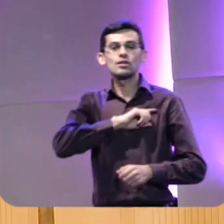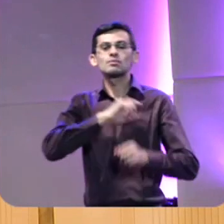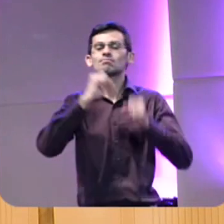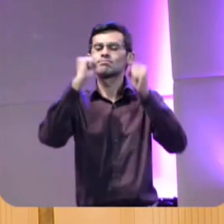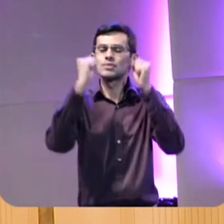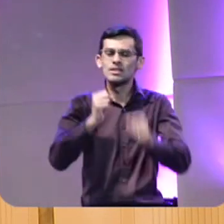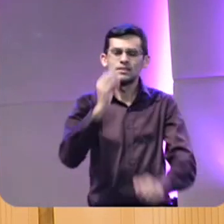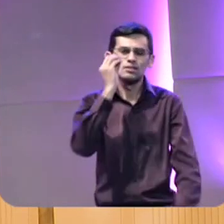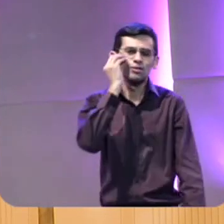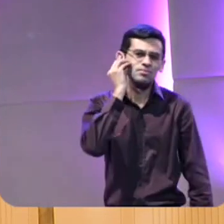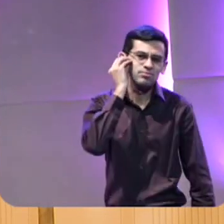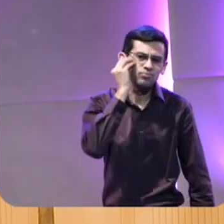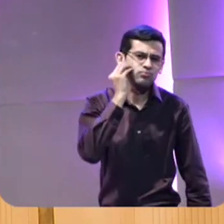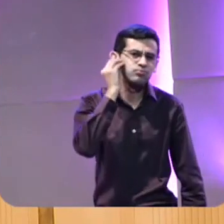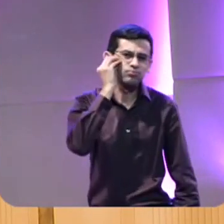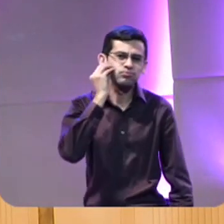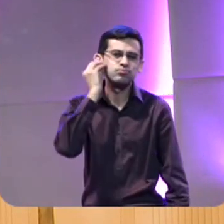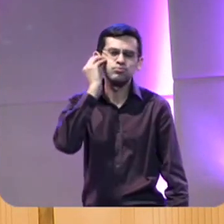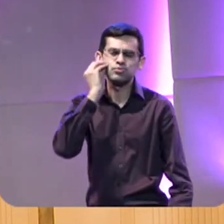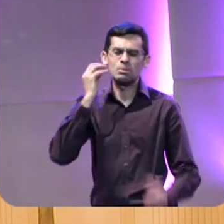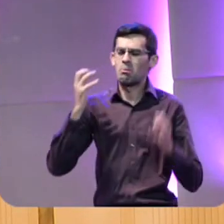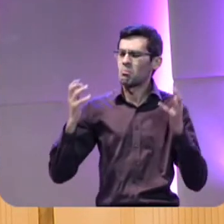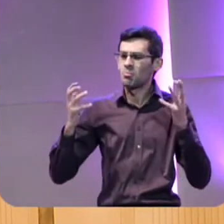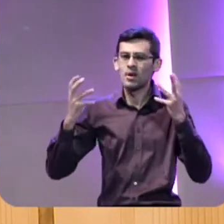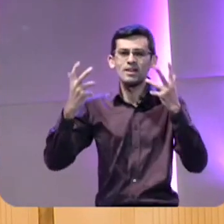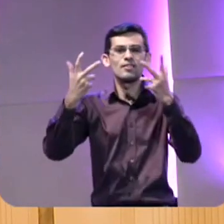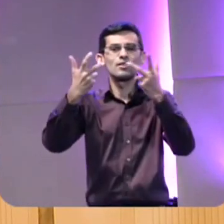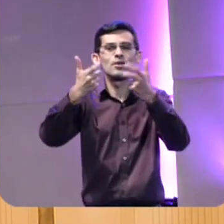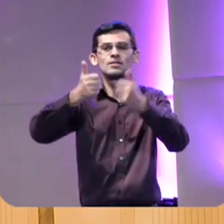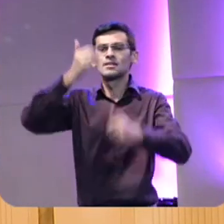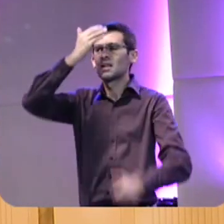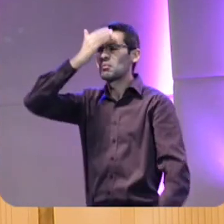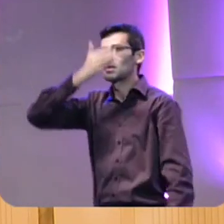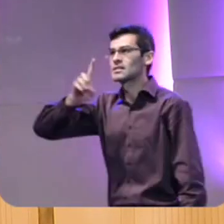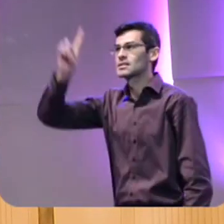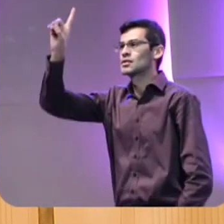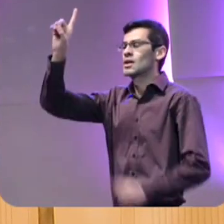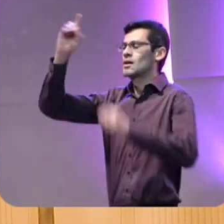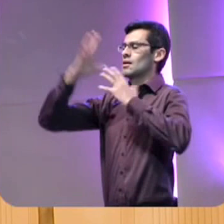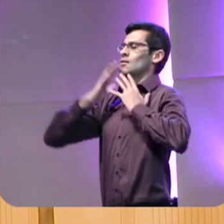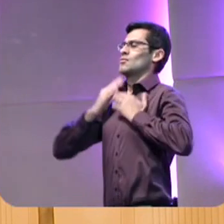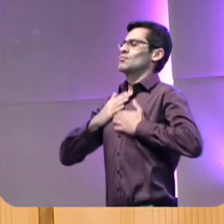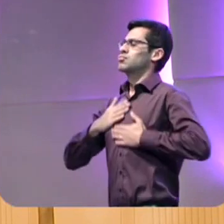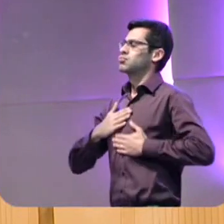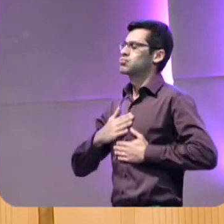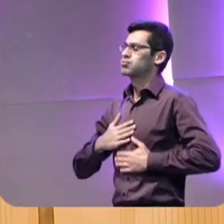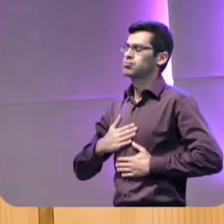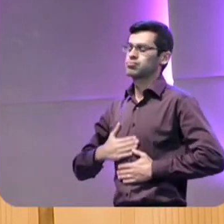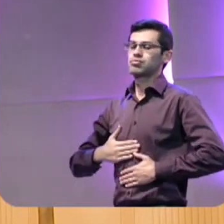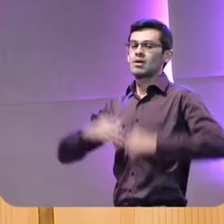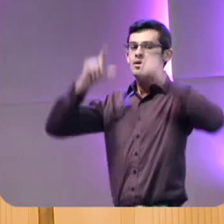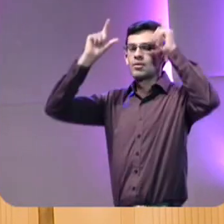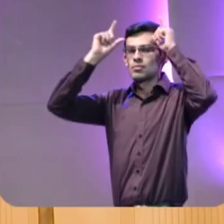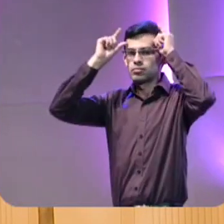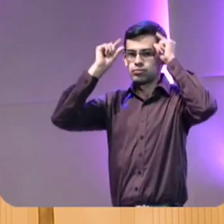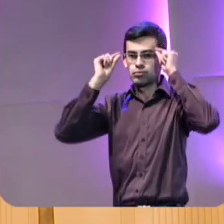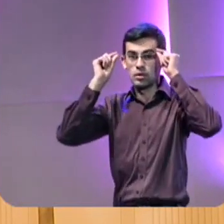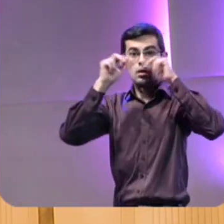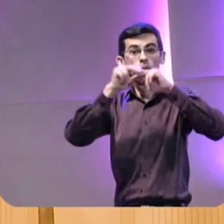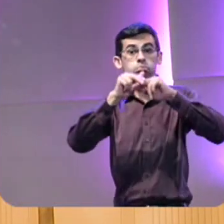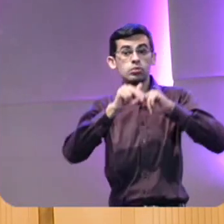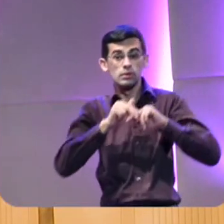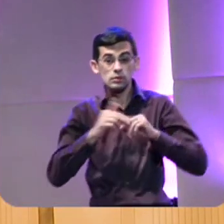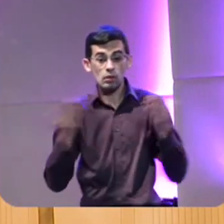de desfrutar algo da sua presença que pacifica a nossa alma. Por isso,